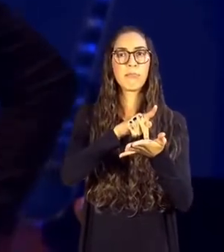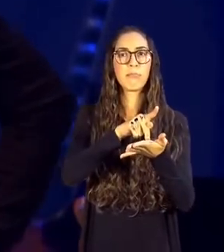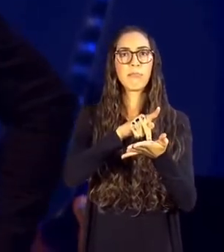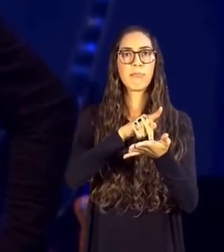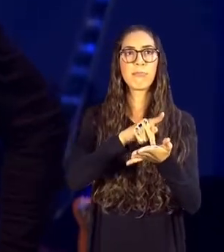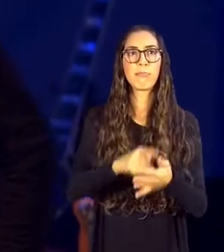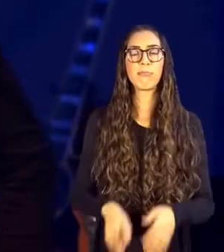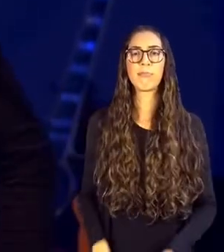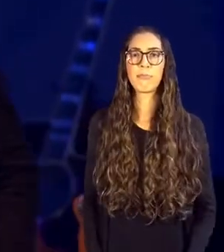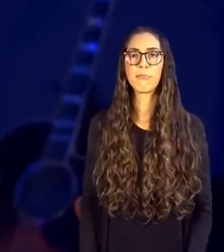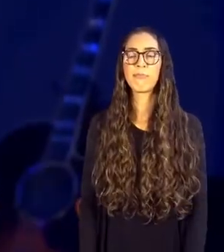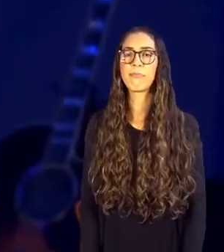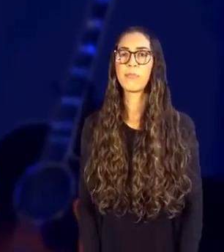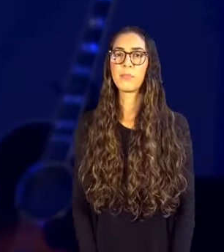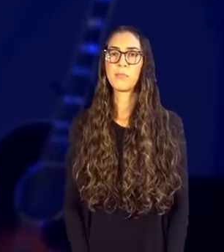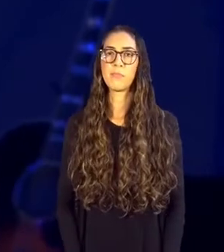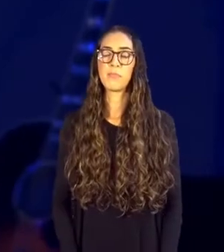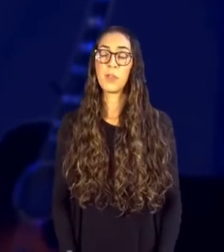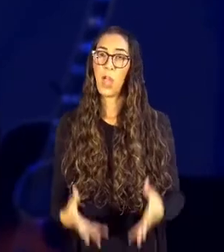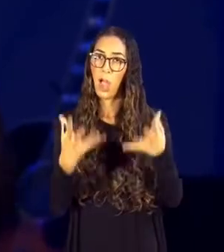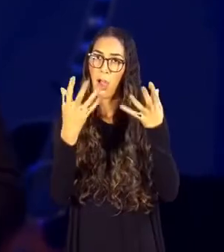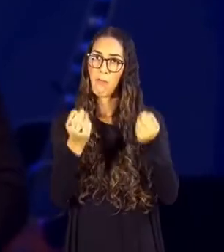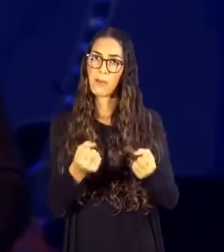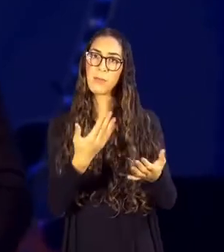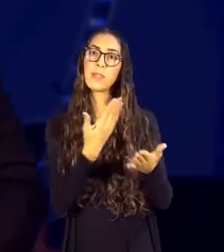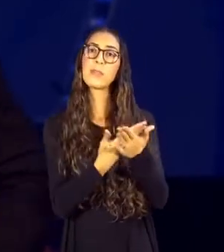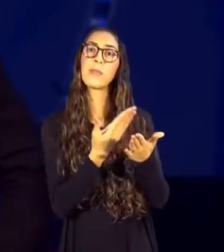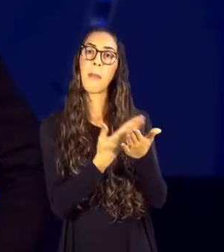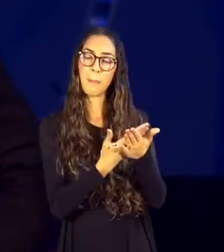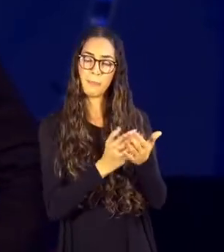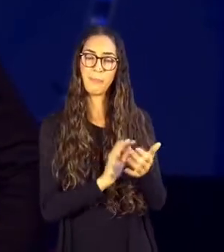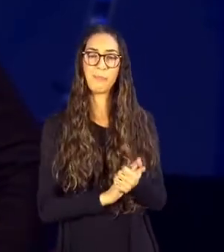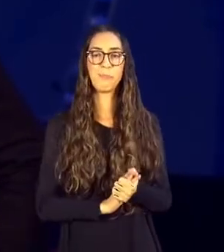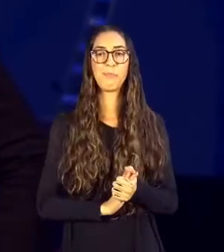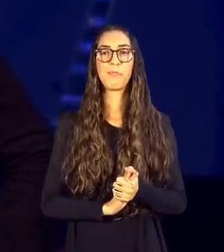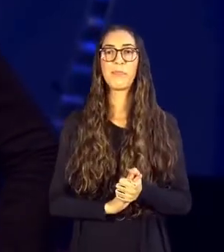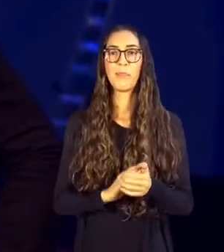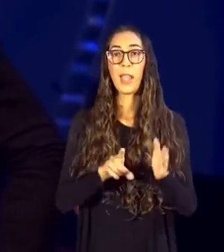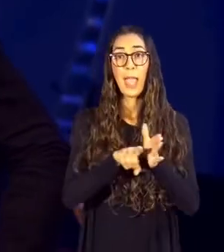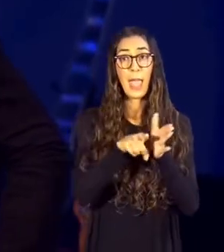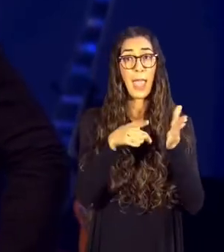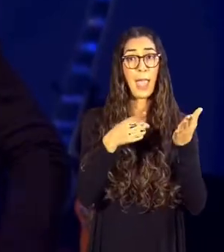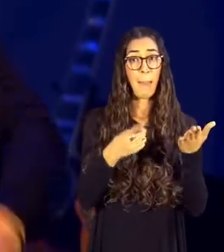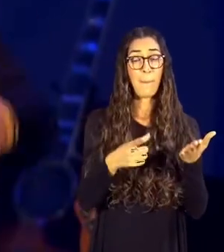quero ter entendimento. Então vamos estudar. A Bíblia ninguém refuta. A Bíblia